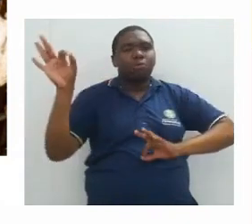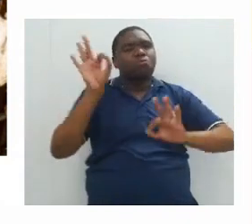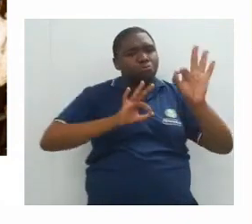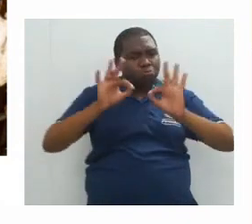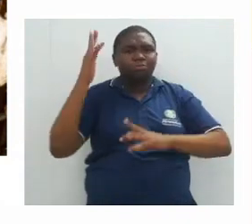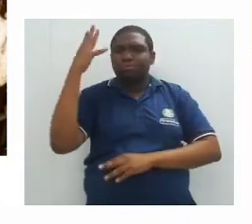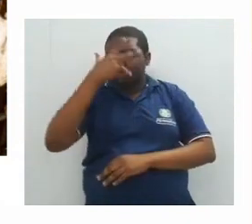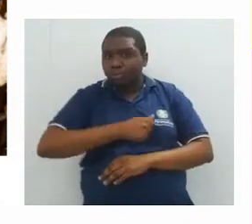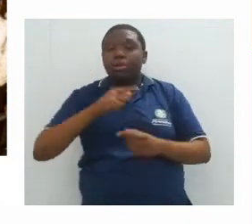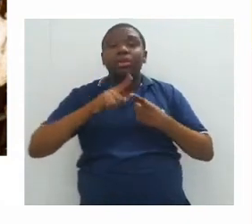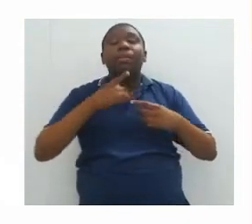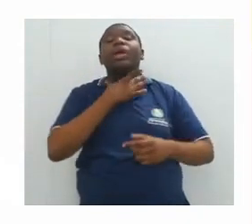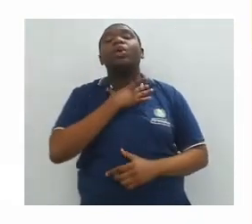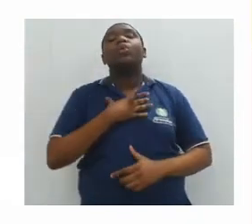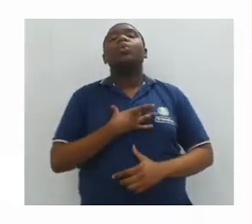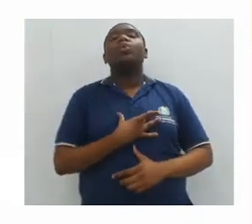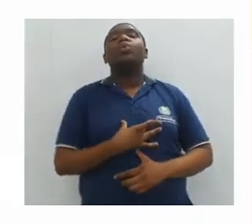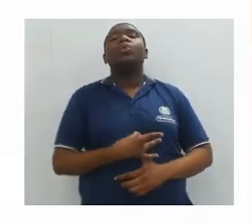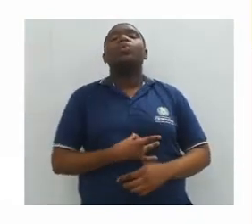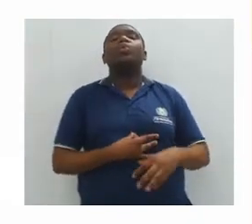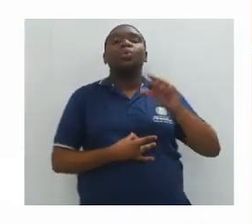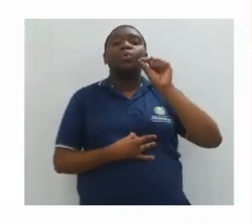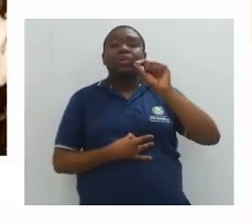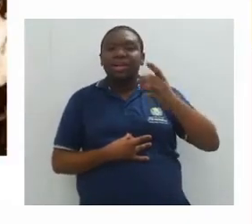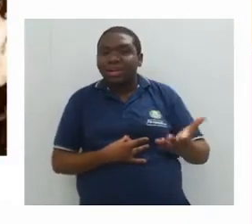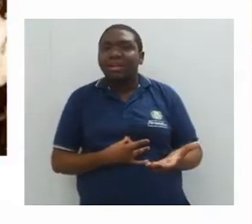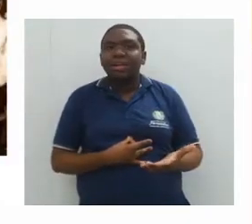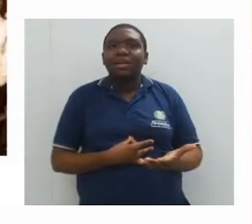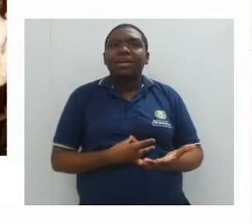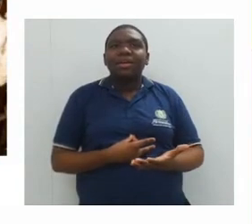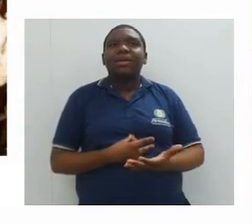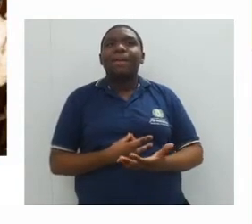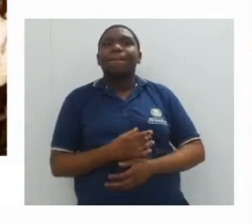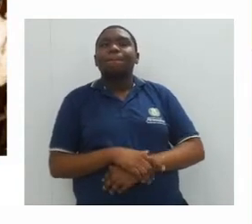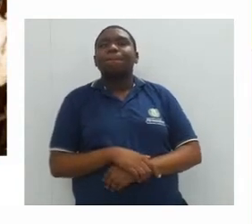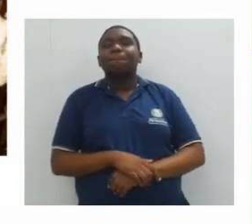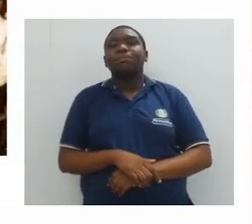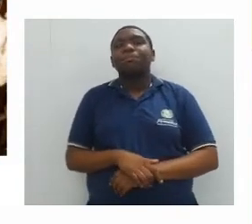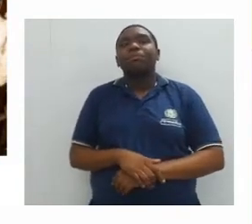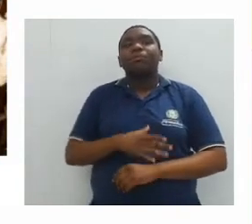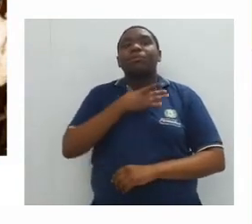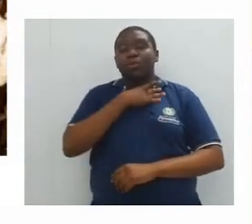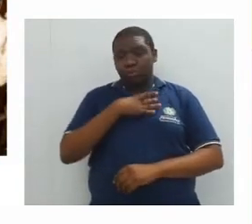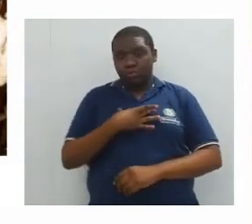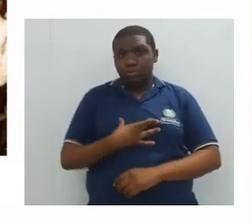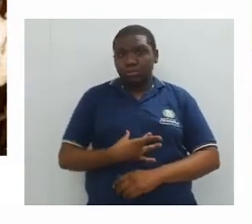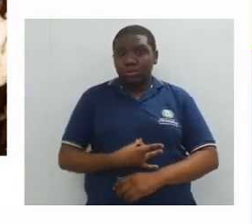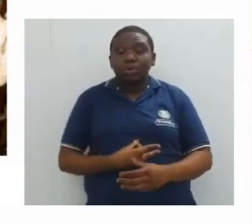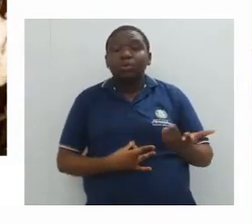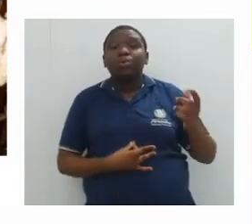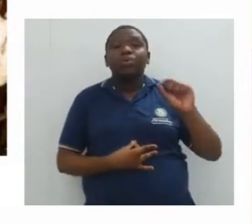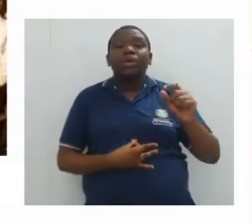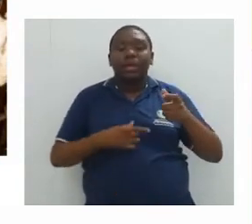mais. E os colares, eles remetem às contas. Os colares, eles remetem justamente às